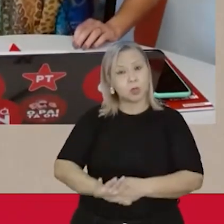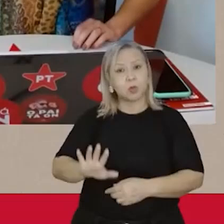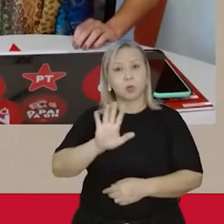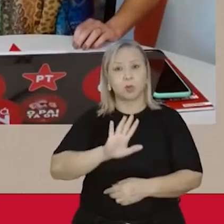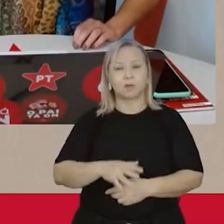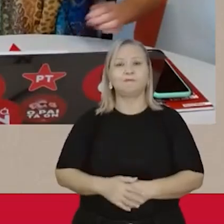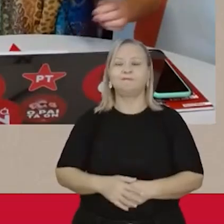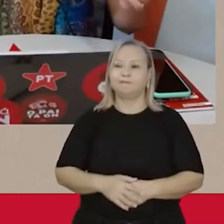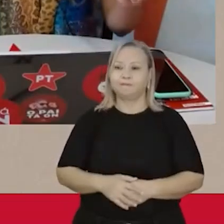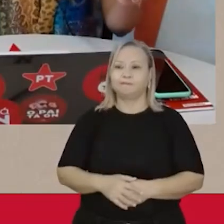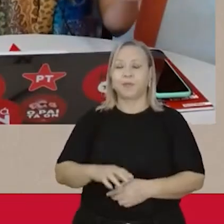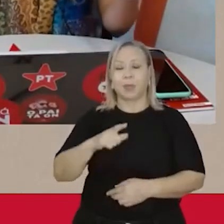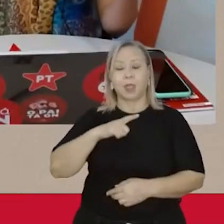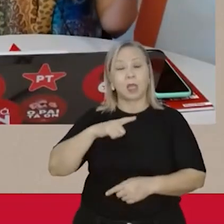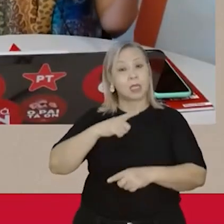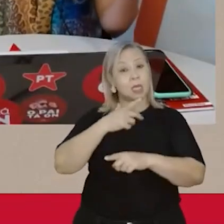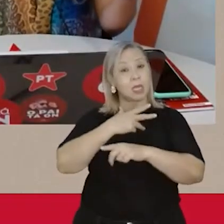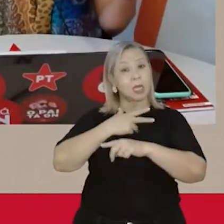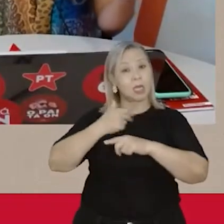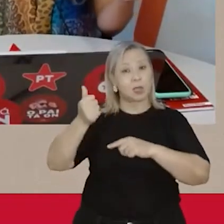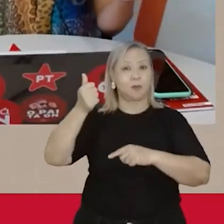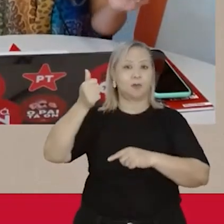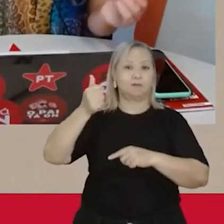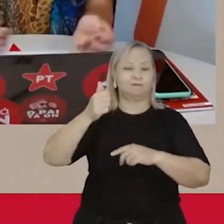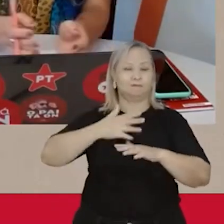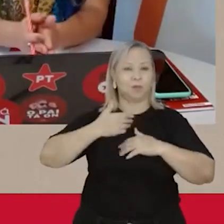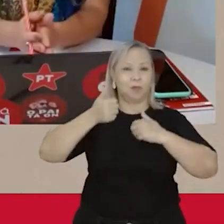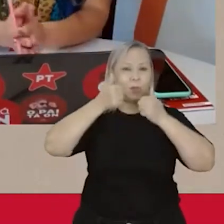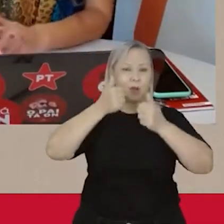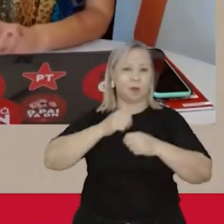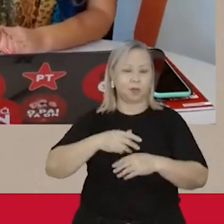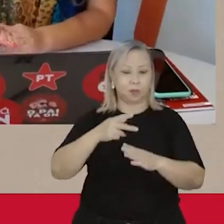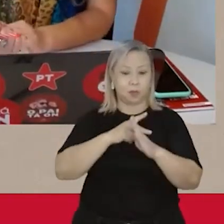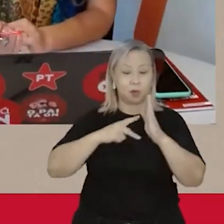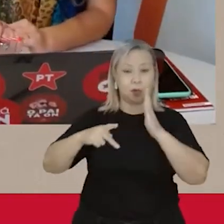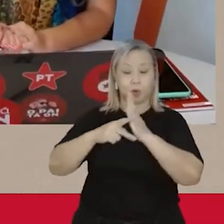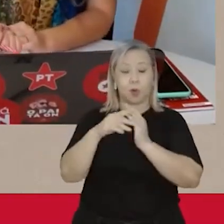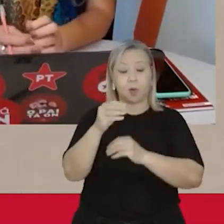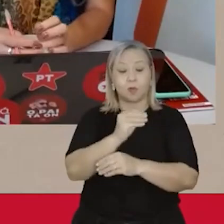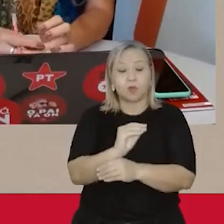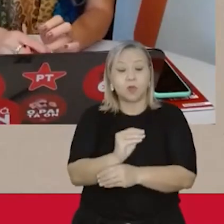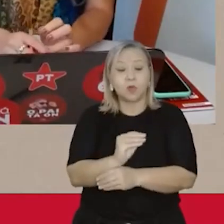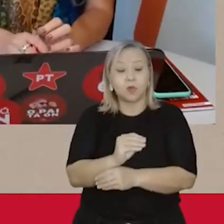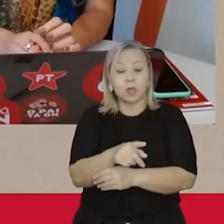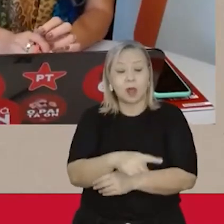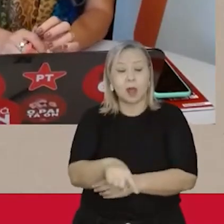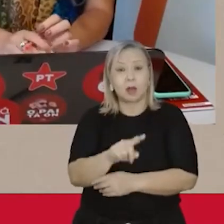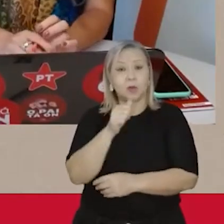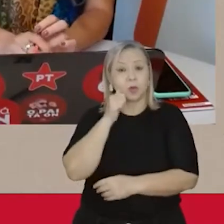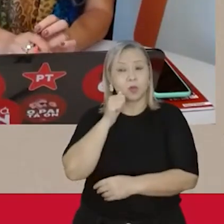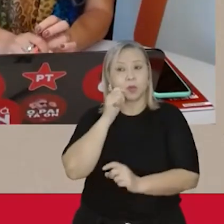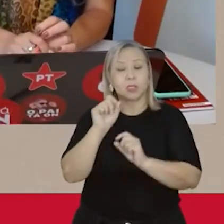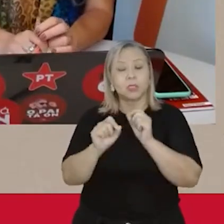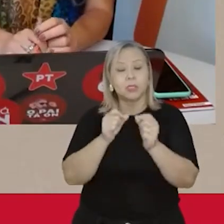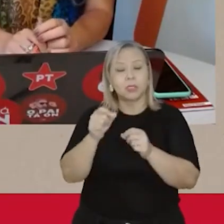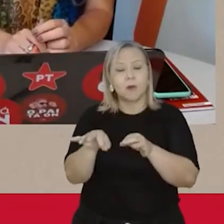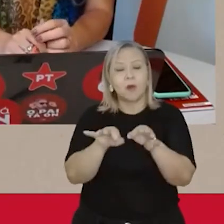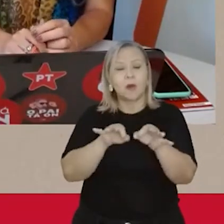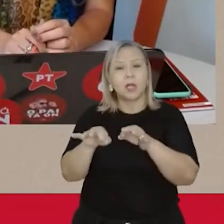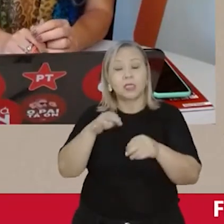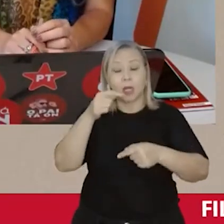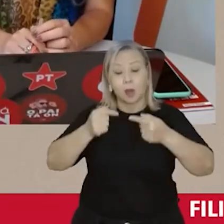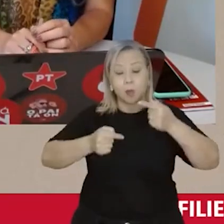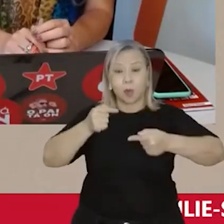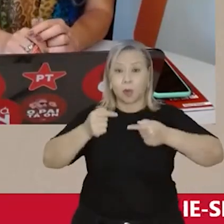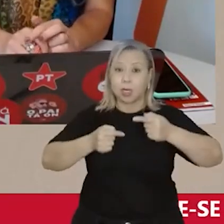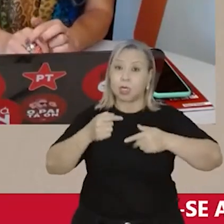eu diria que a gente tem que avançar nessa agenda prioritariamente de cuidados e talvez construir, sim,